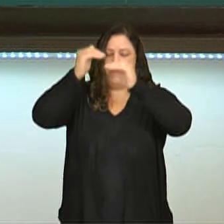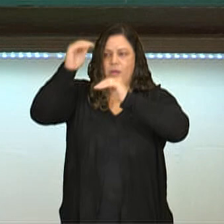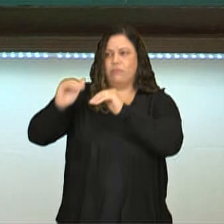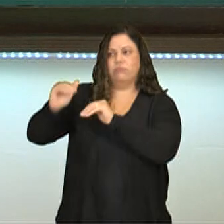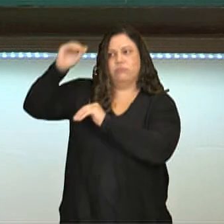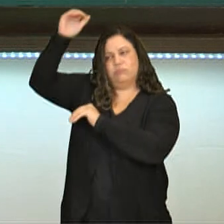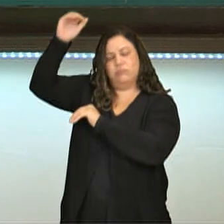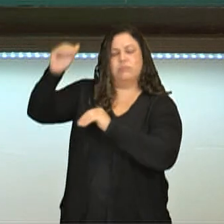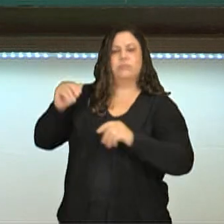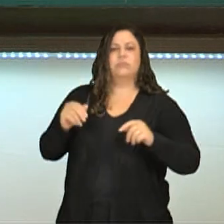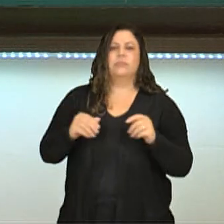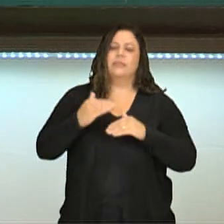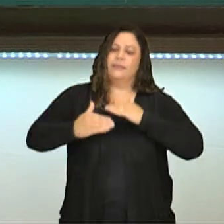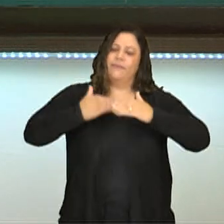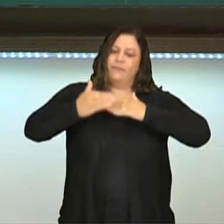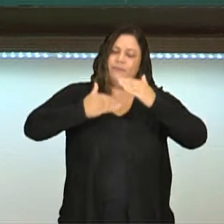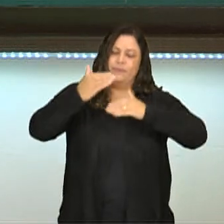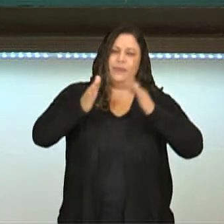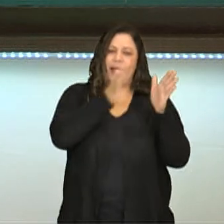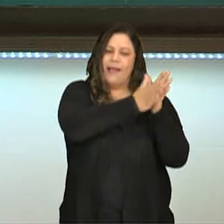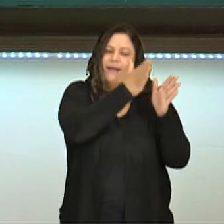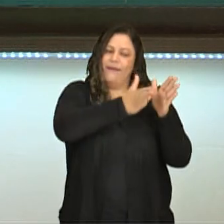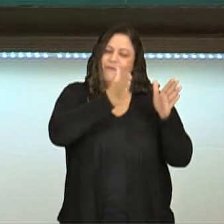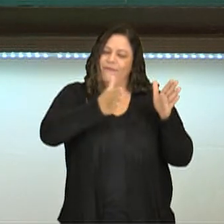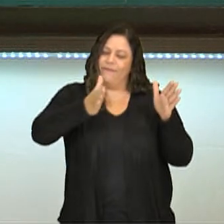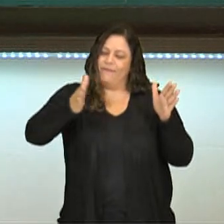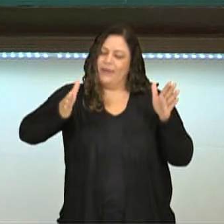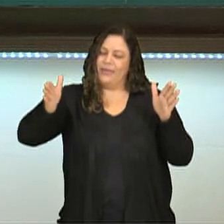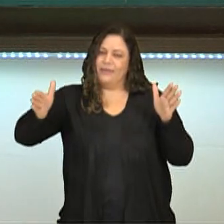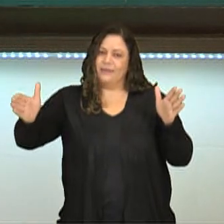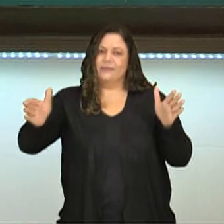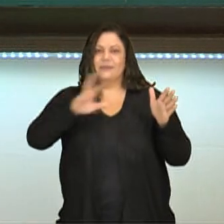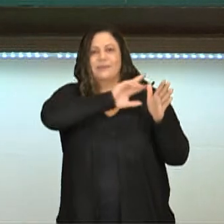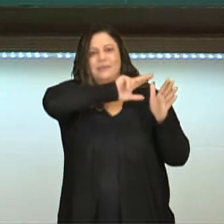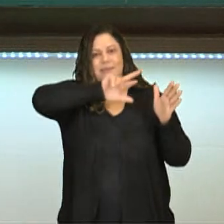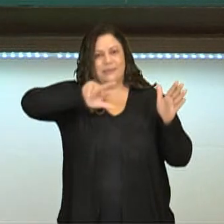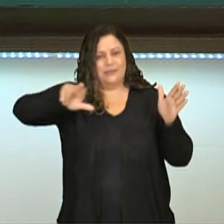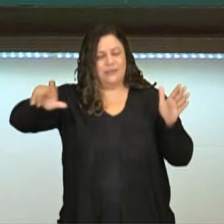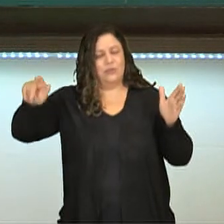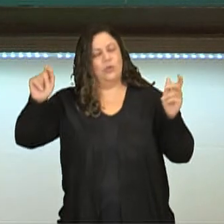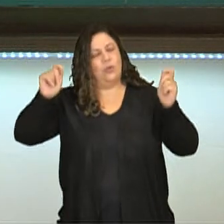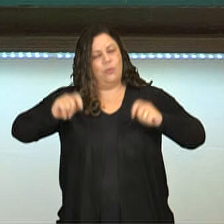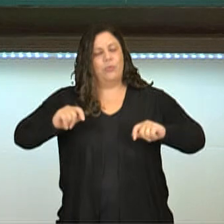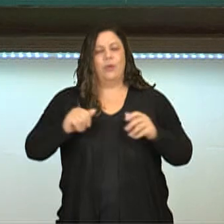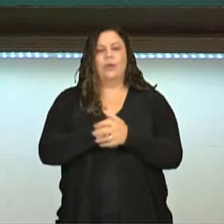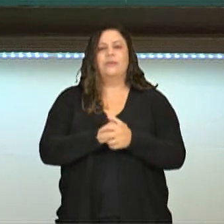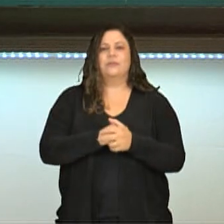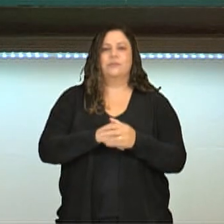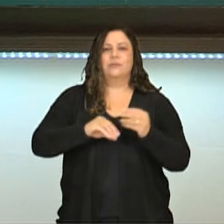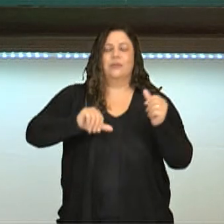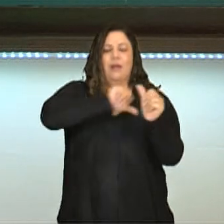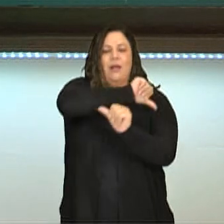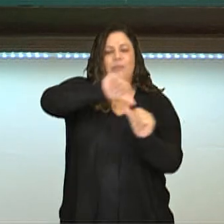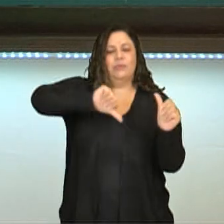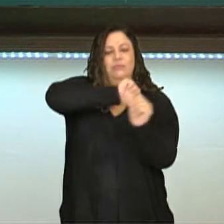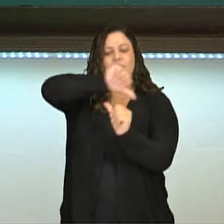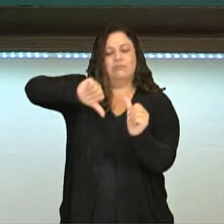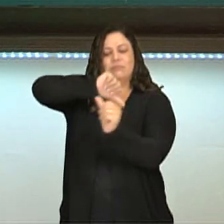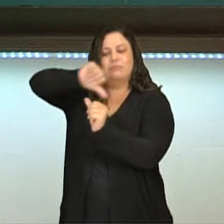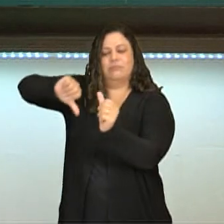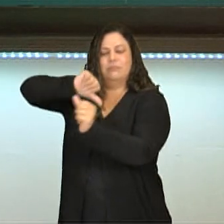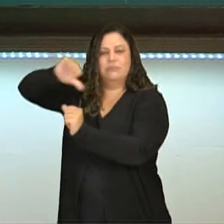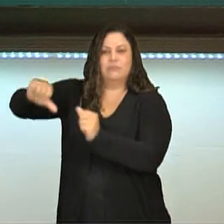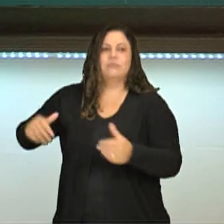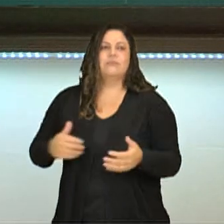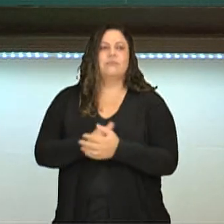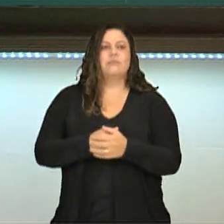adulta, ele passa por diversas fases, podendo nesse processo sofrer ou não a chamada metamorfose. Então aqui